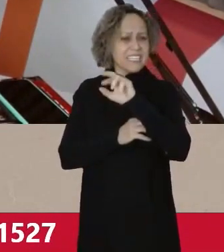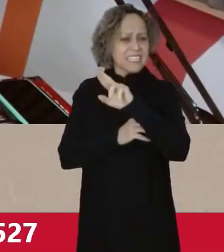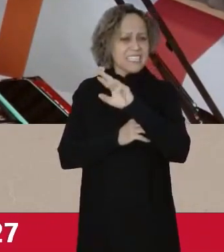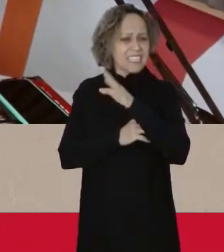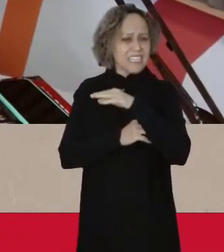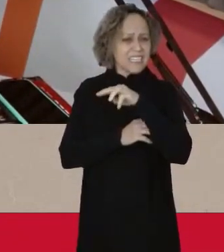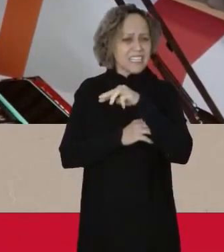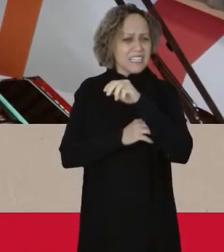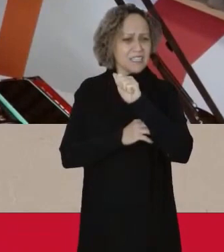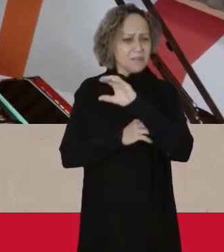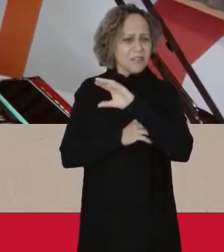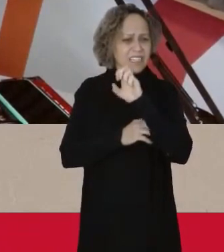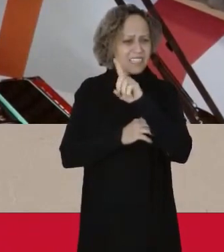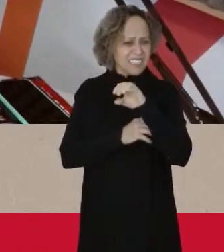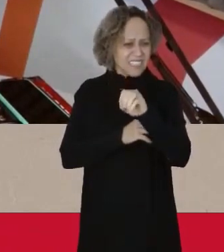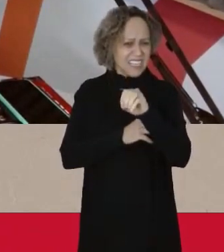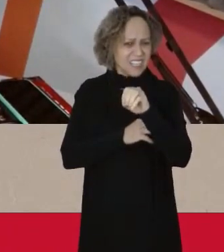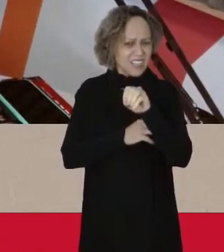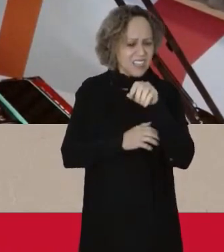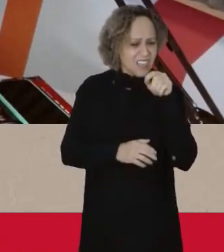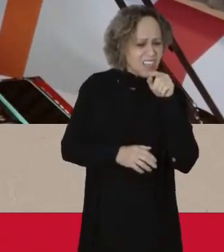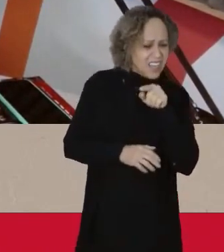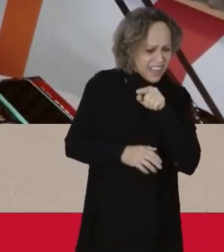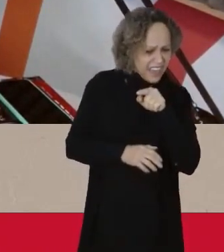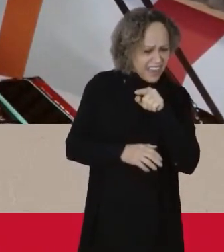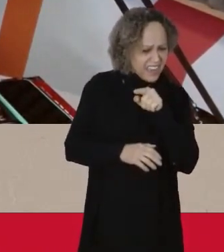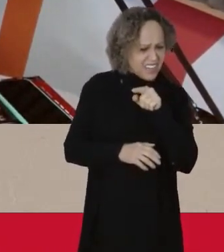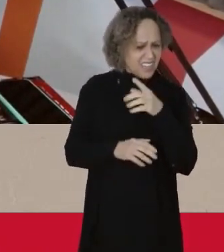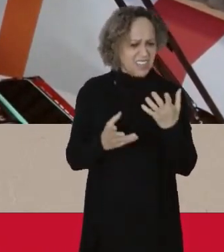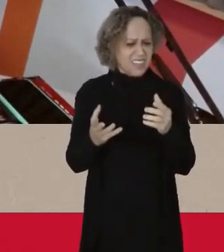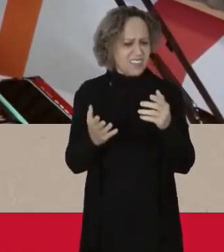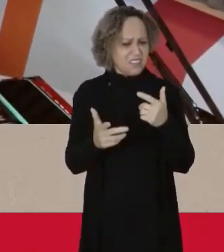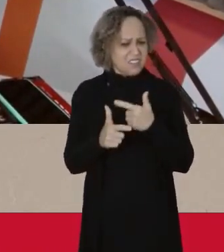é da Universal, né, o Edir Macedo. Tem alguma relação da Assembleia com a Universal, pastor?